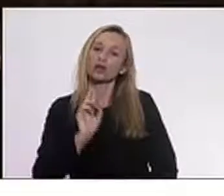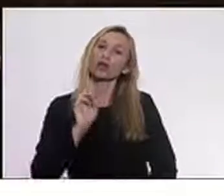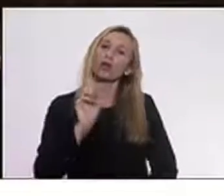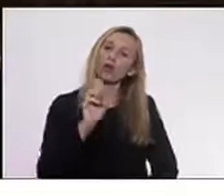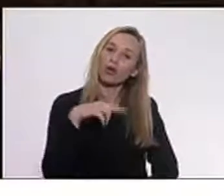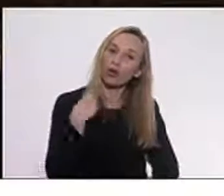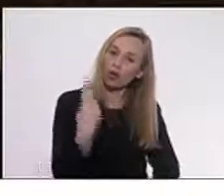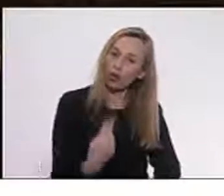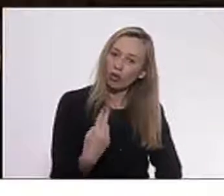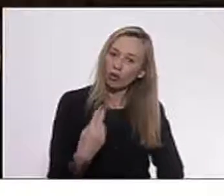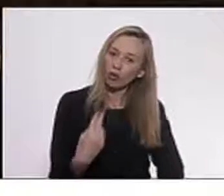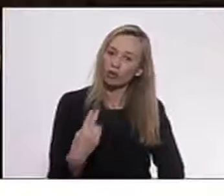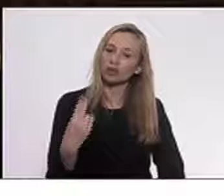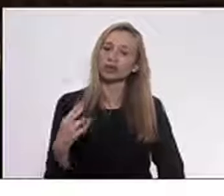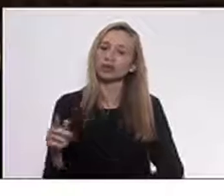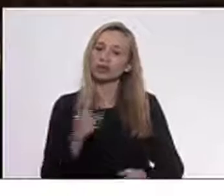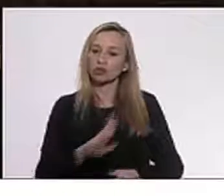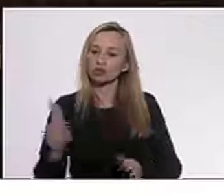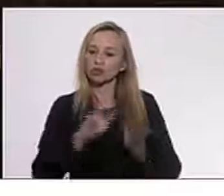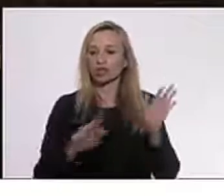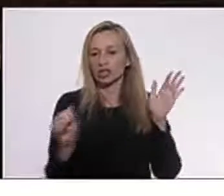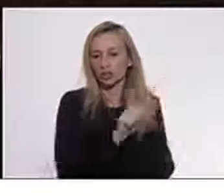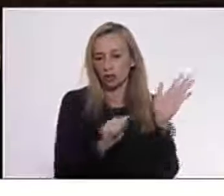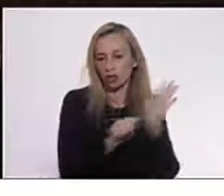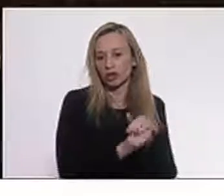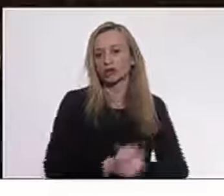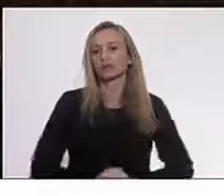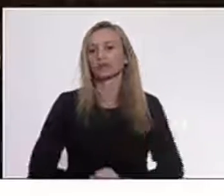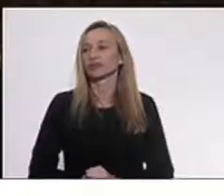dos que estão no varejo da droga.